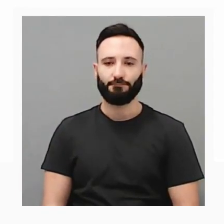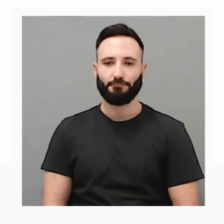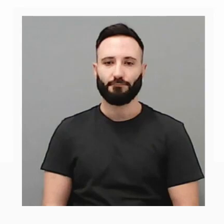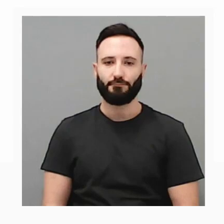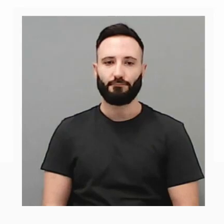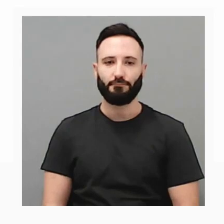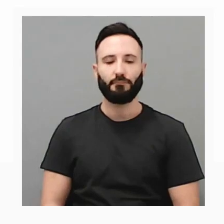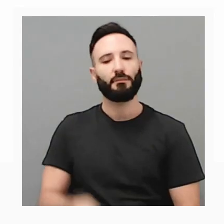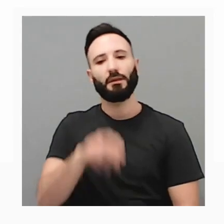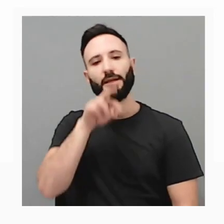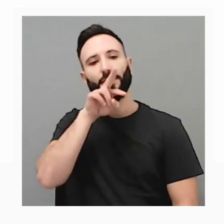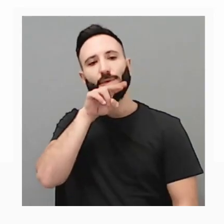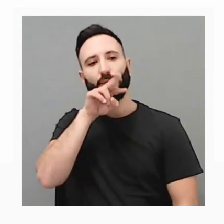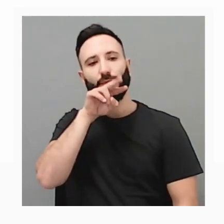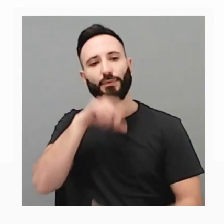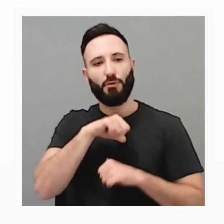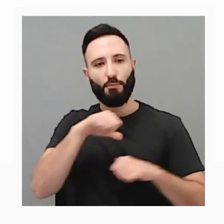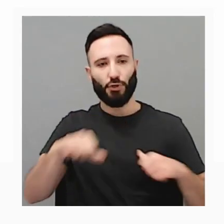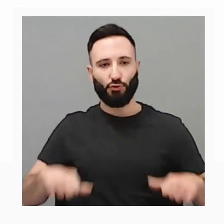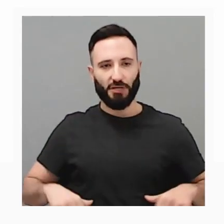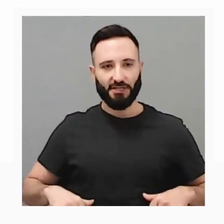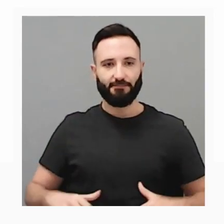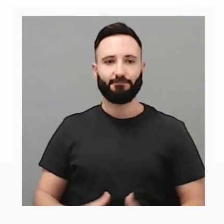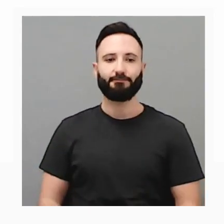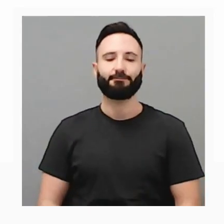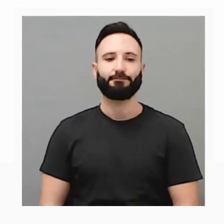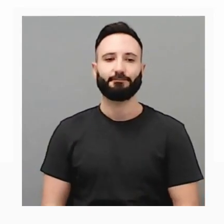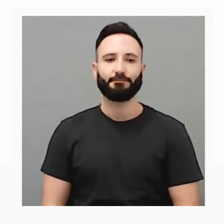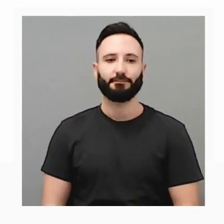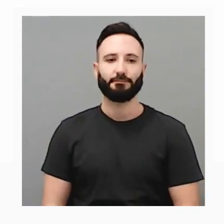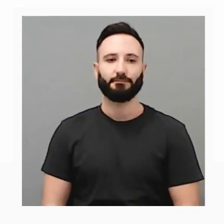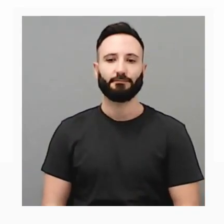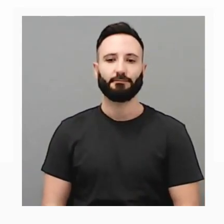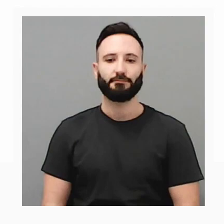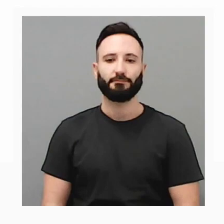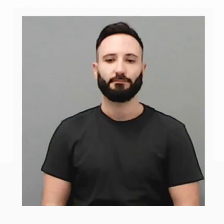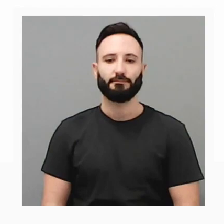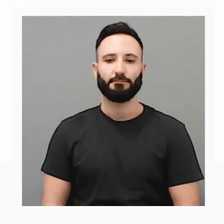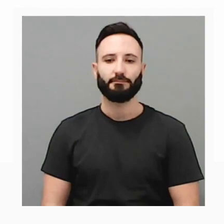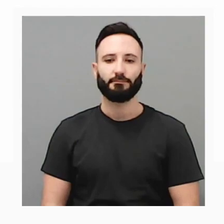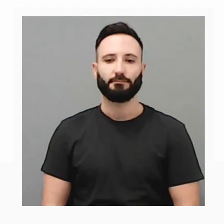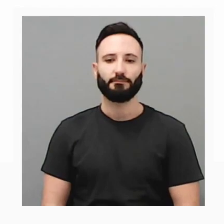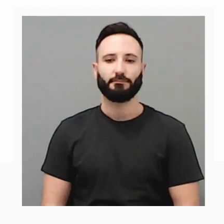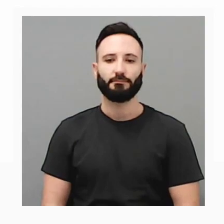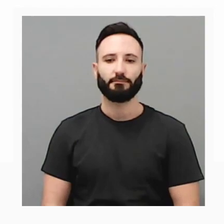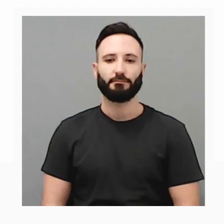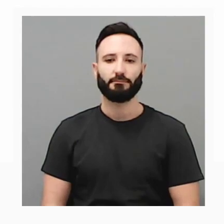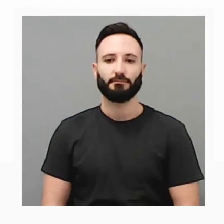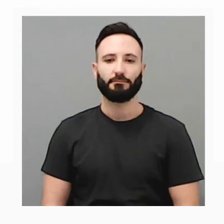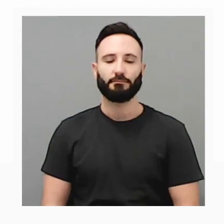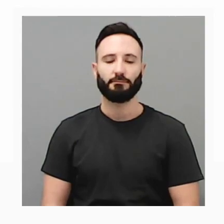com diferentes tipos de doenças ou em diferentes estadios. Portanto, utilizando aquilo que nós chamamos o optical fingerprint, portanto, a